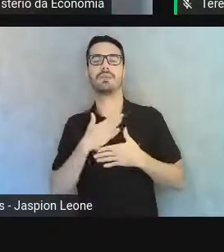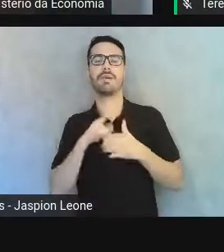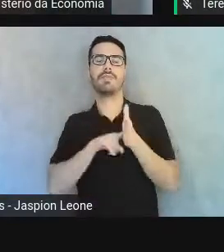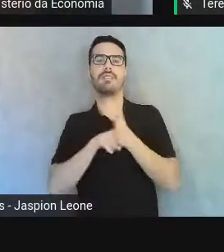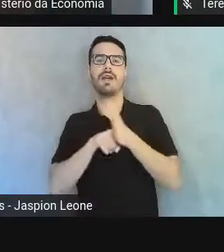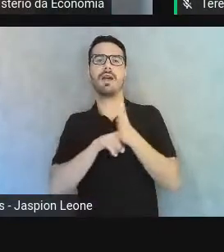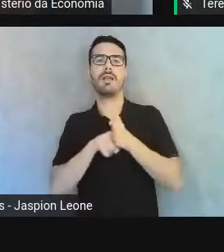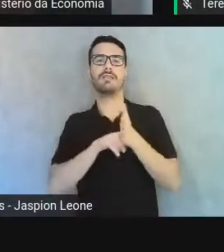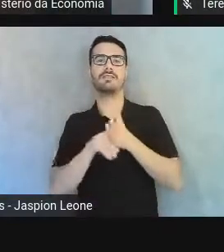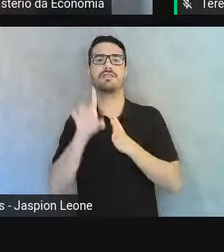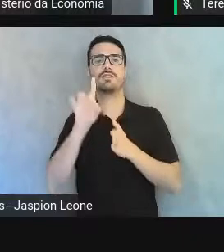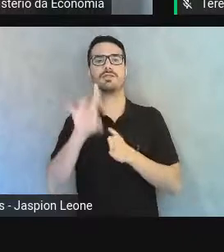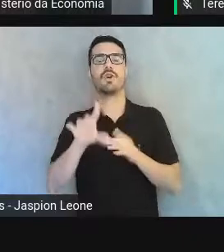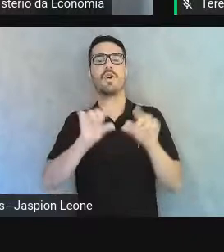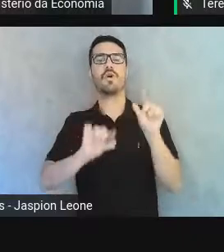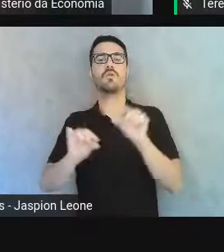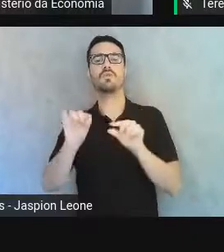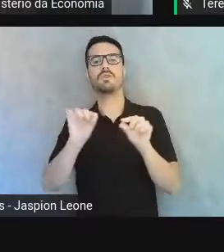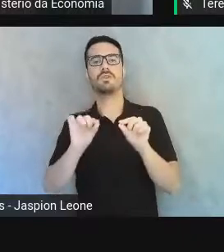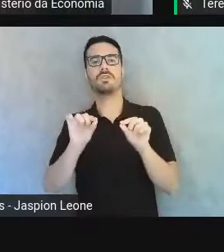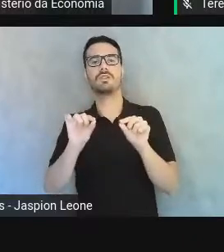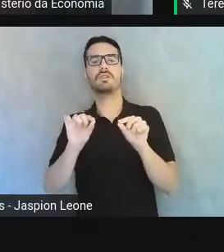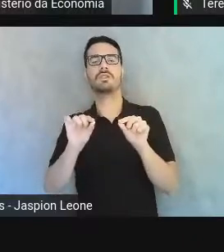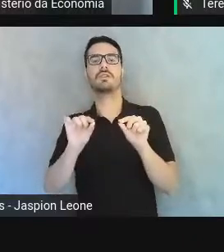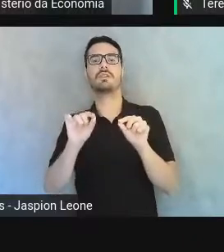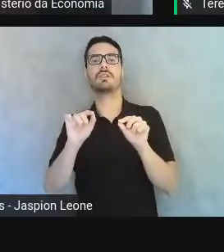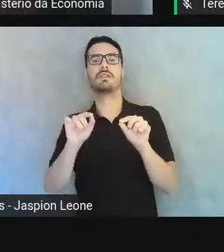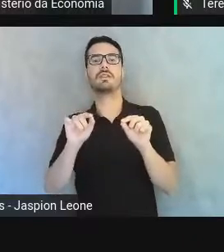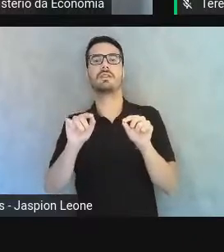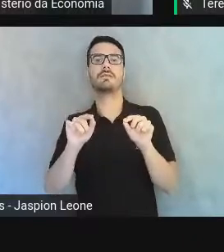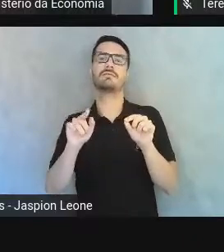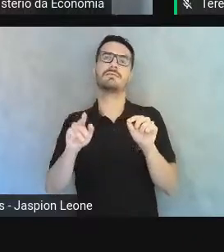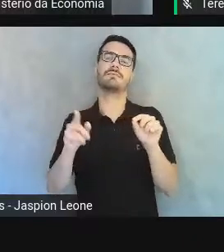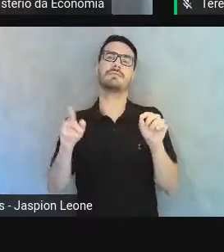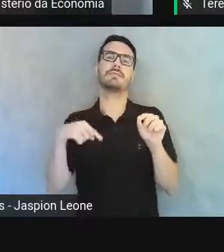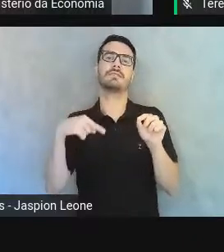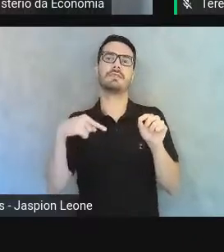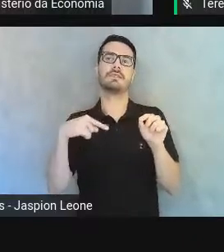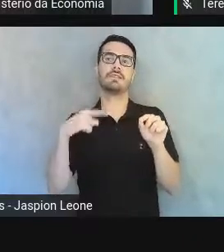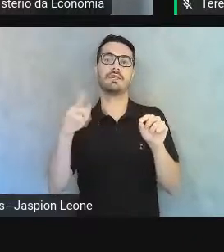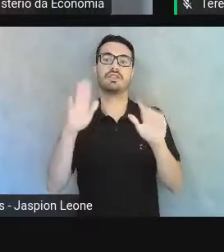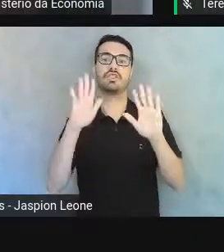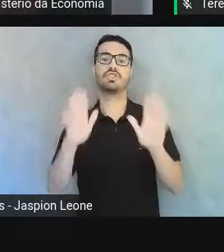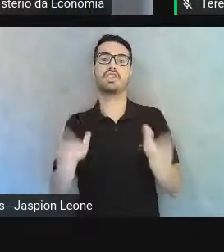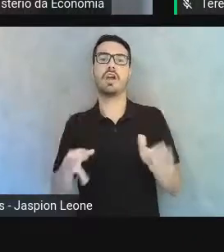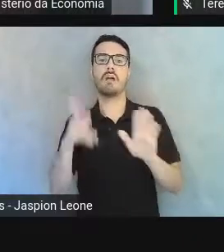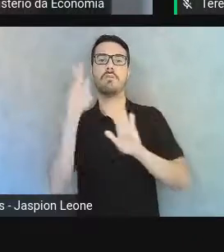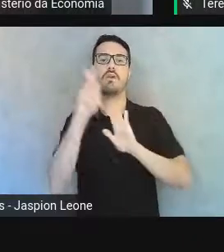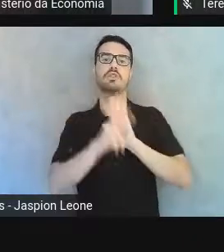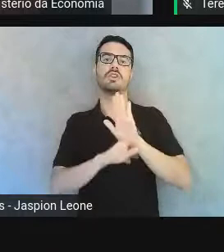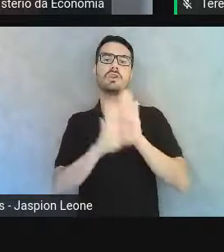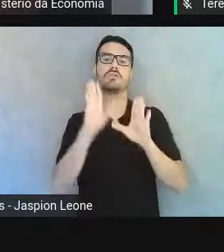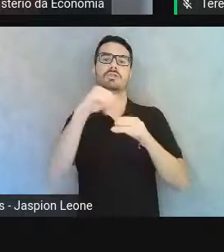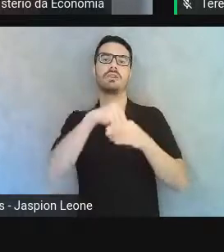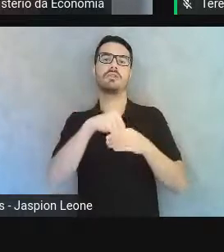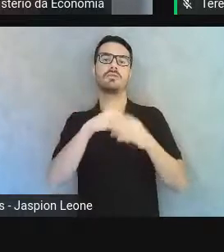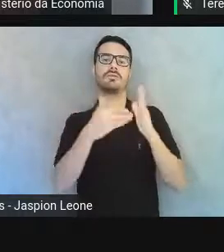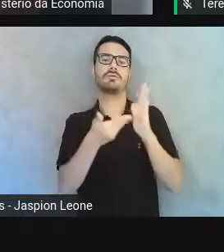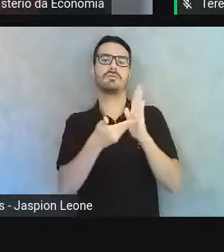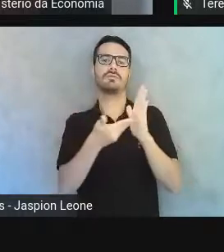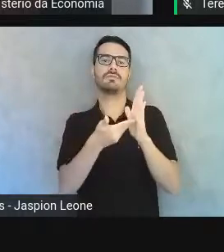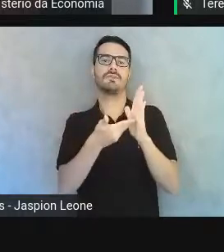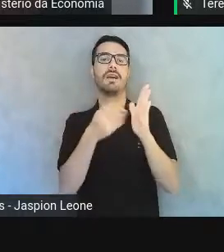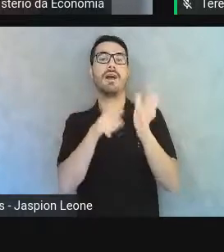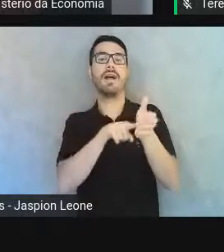puramente do que sai do Congresso, né? E isso não necessariamente tem a ver com o que é realizado, né? Então, essa